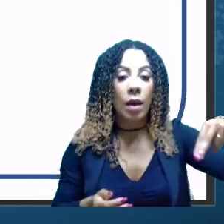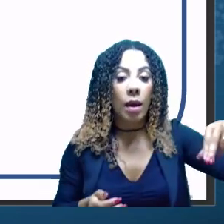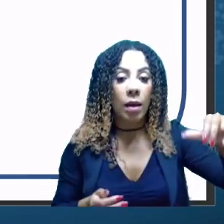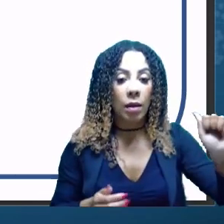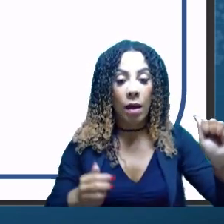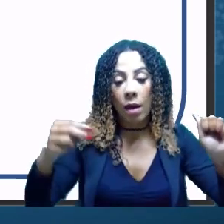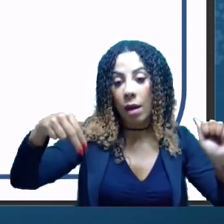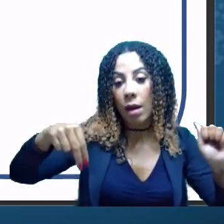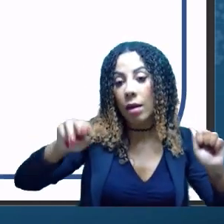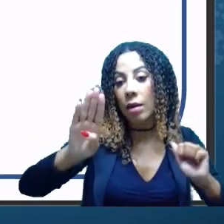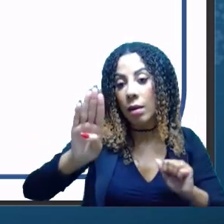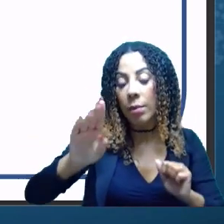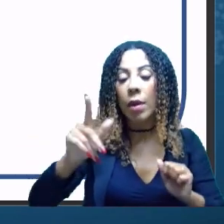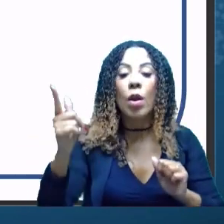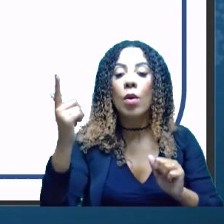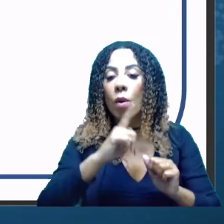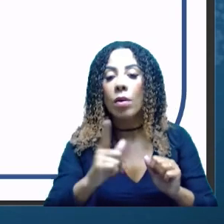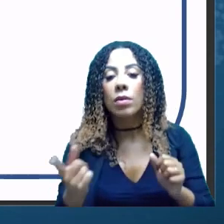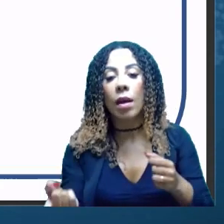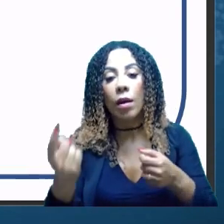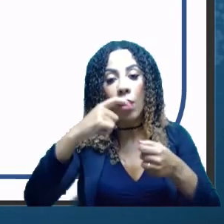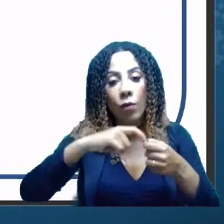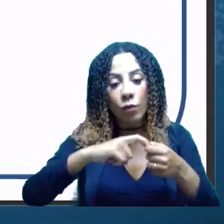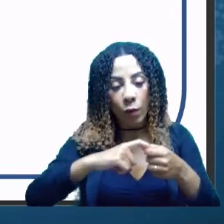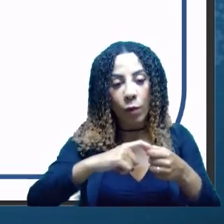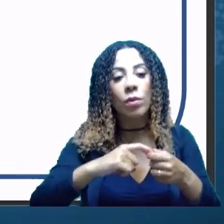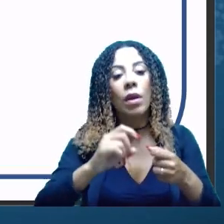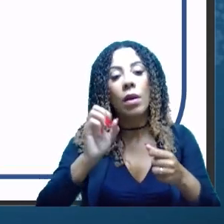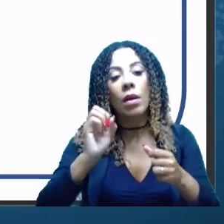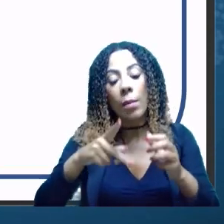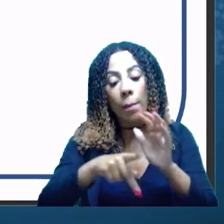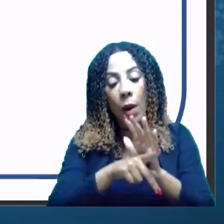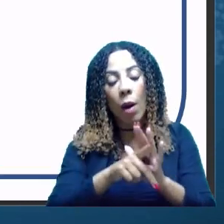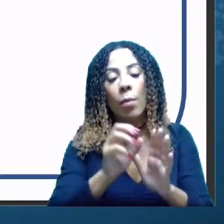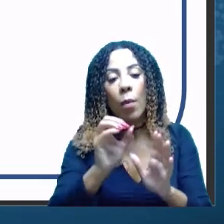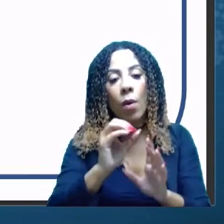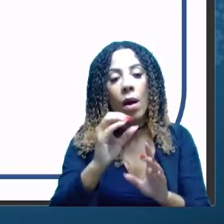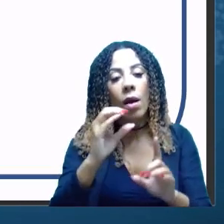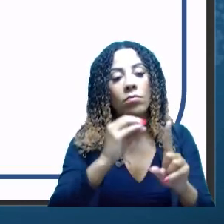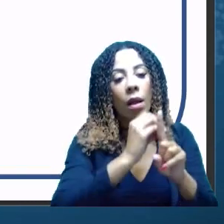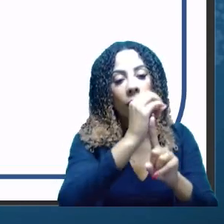de reverter o processo de desnaturação após a cinética térmica, e não apenas uma vez, mas até 6 vezes.